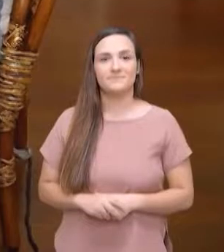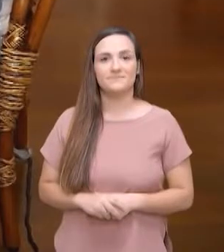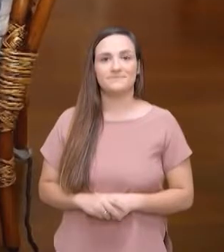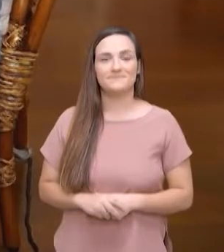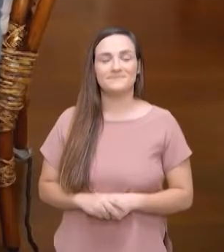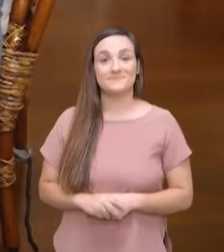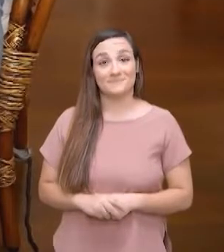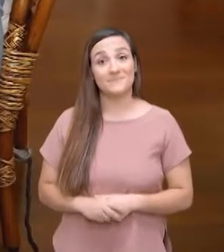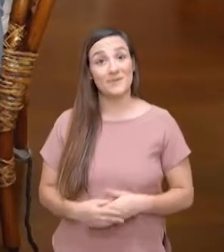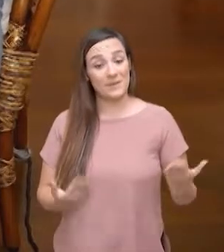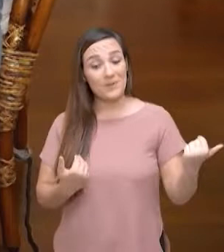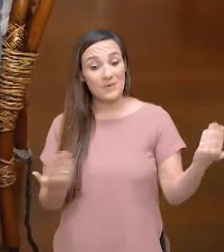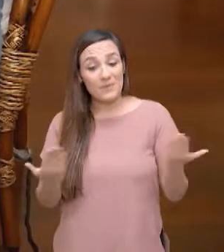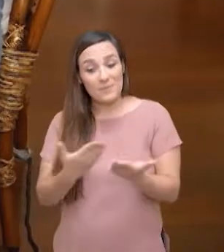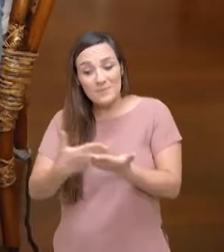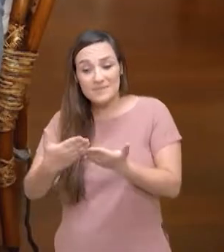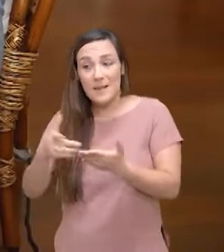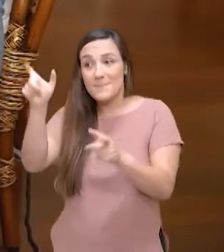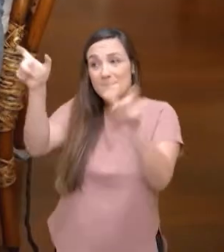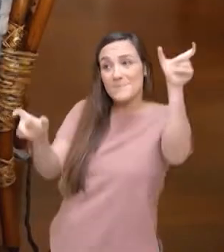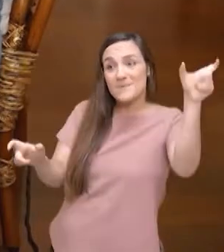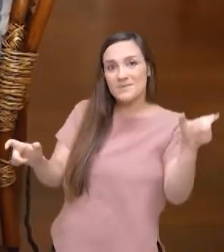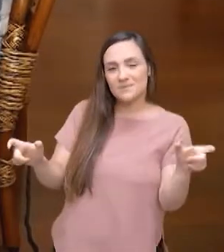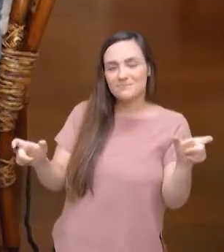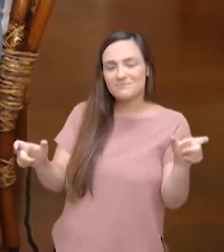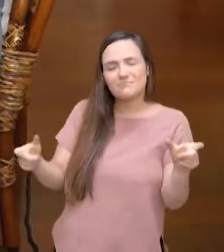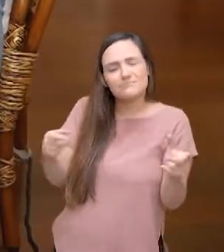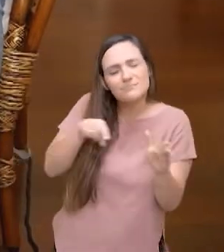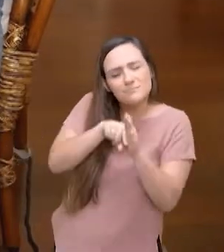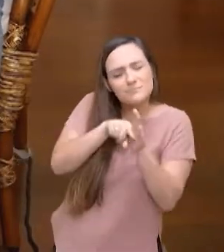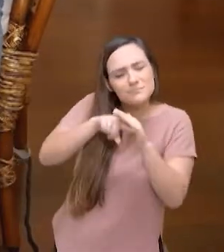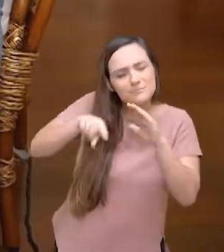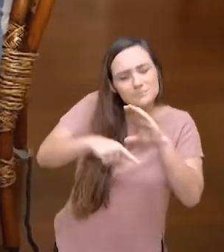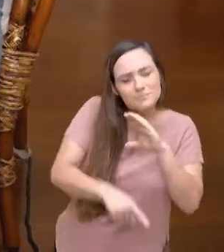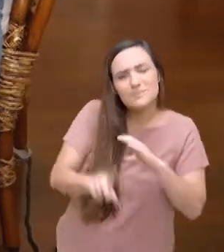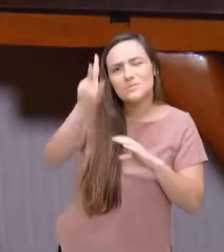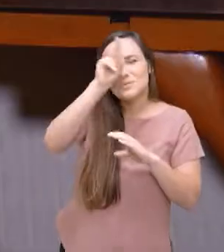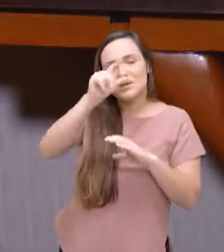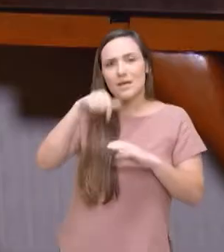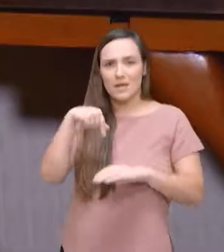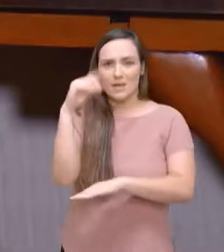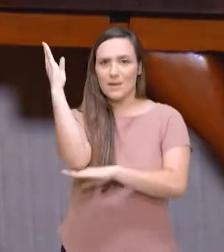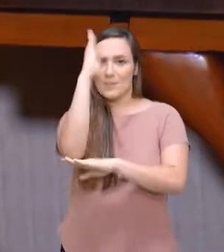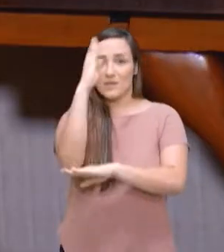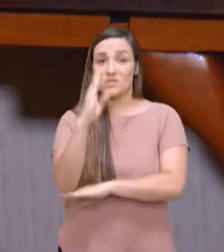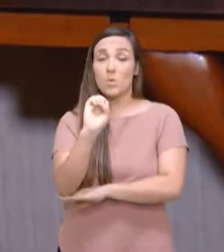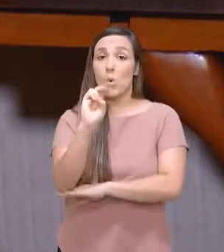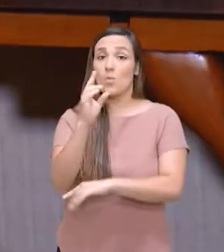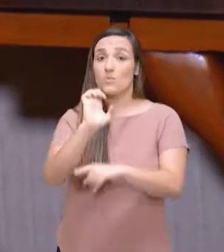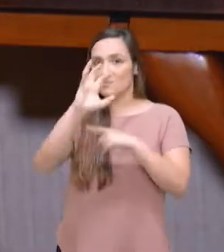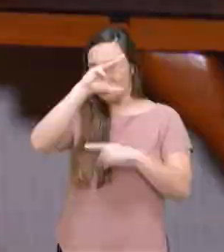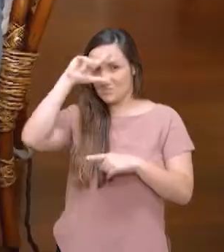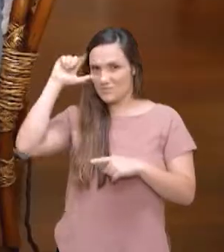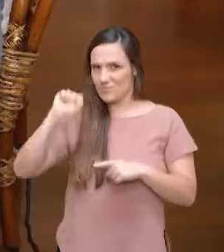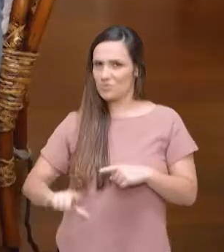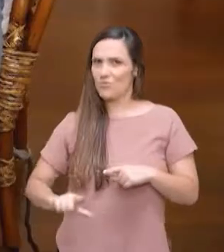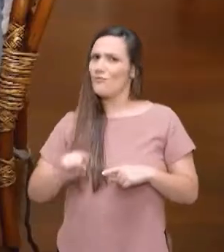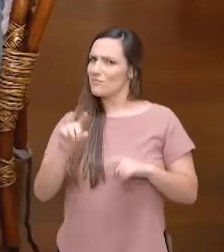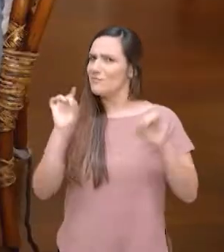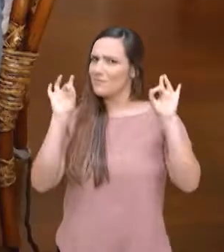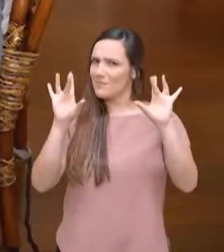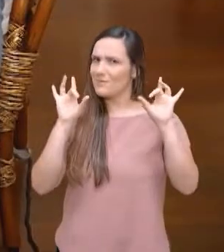Vamos lá então com personalidades mergulhando na história do Brasil e do Mato Grosso do Sul. Você que está assistindo, você é um privilegiado porque